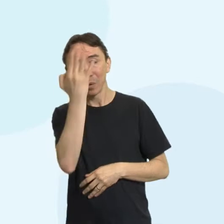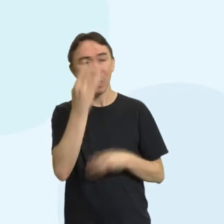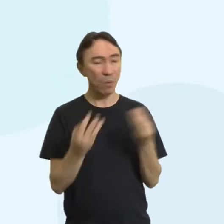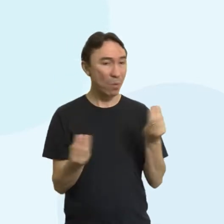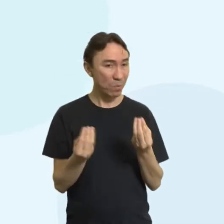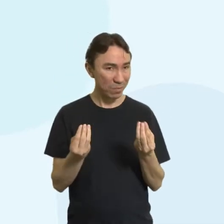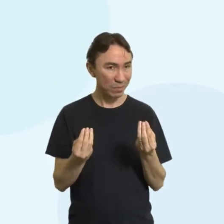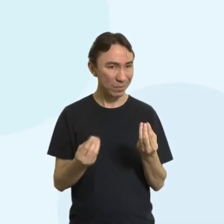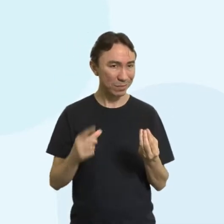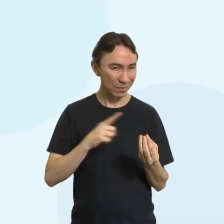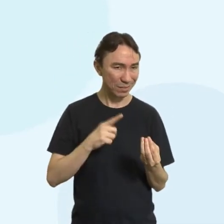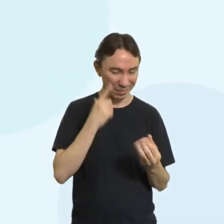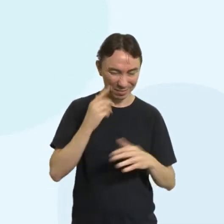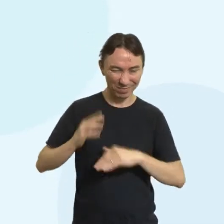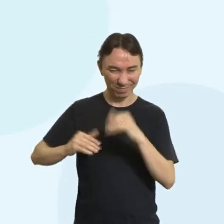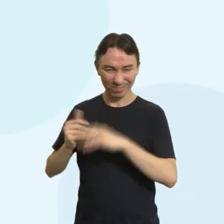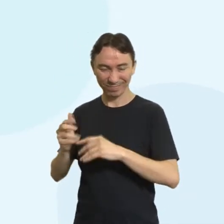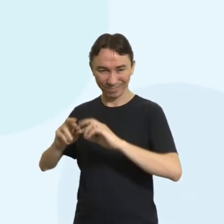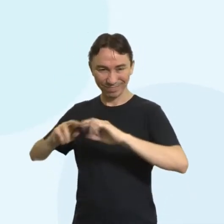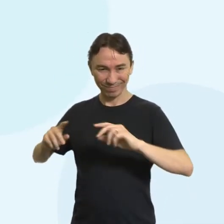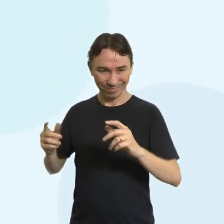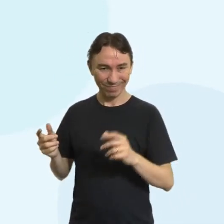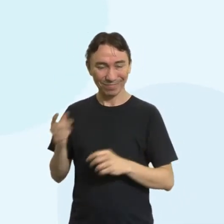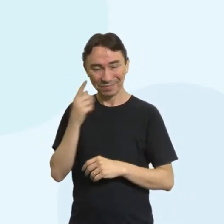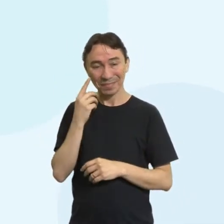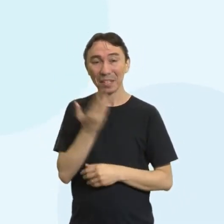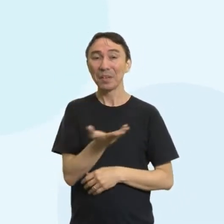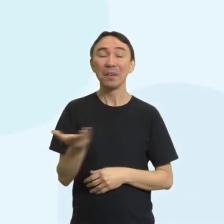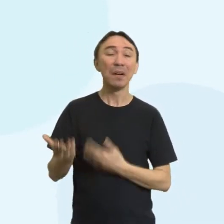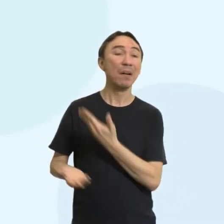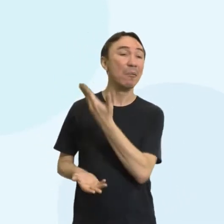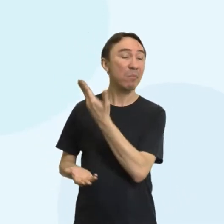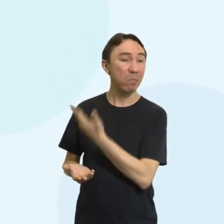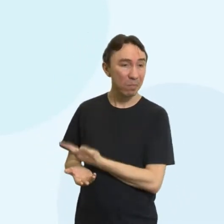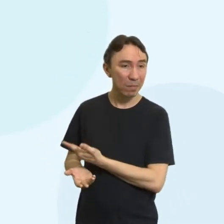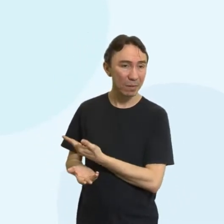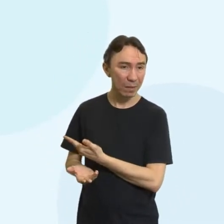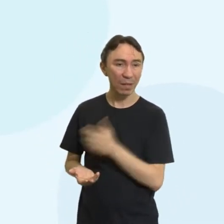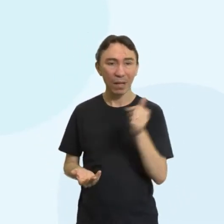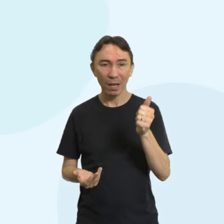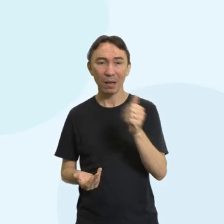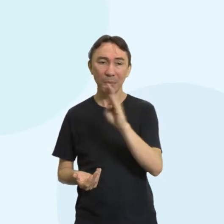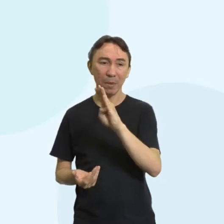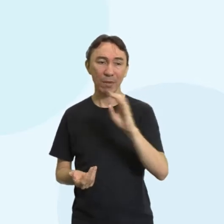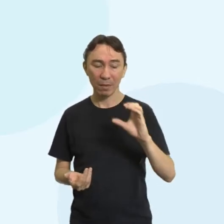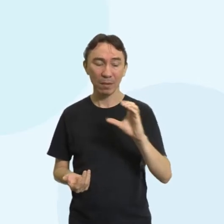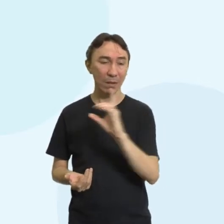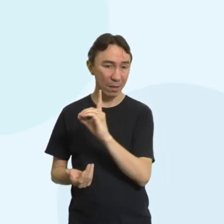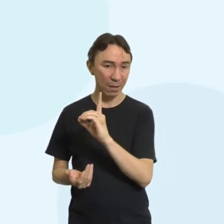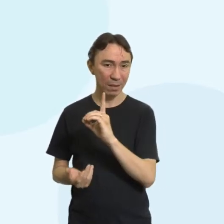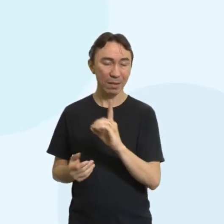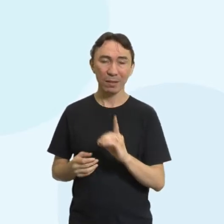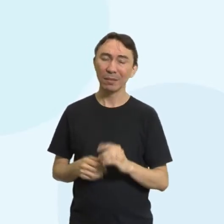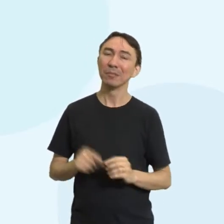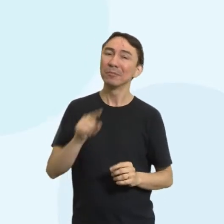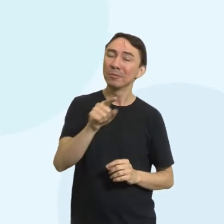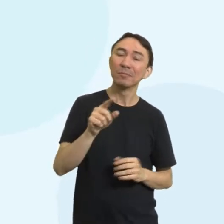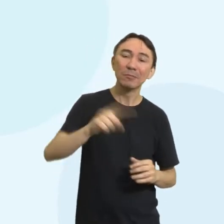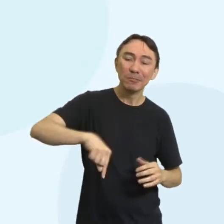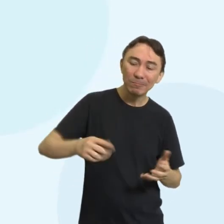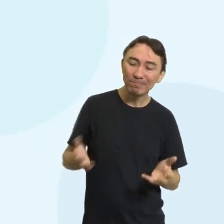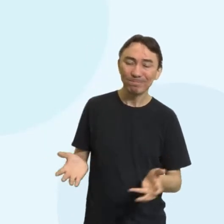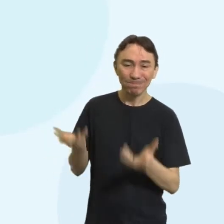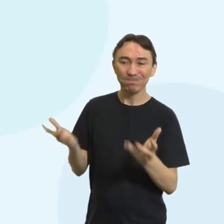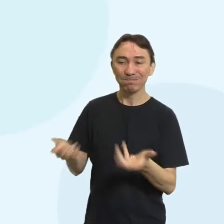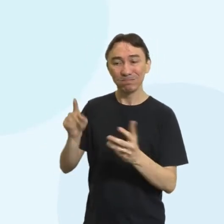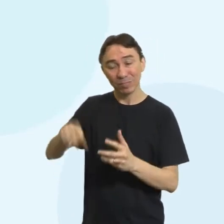separamos essas imagens e nós gostaríamos de pensar como podemos promover a investigação científica por meio das